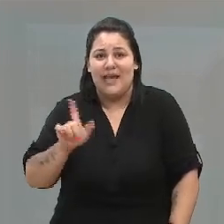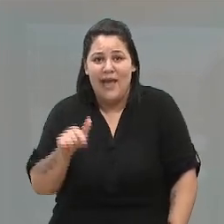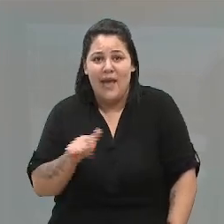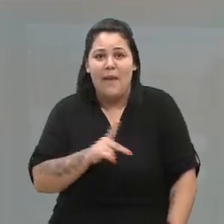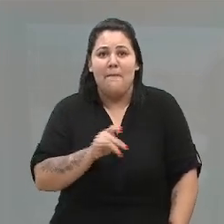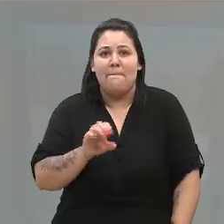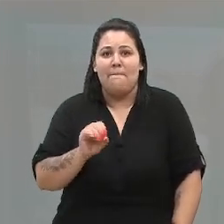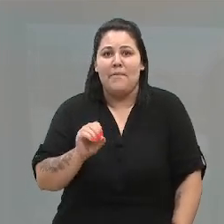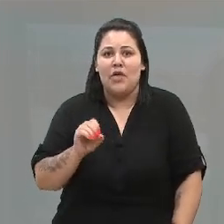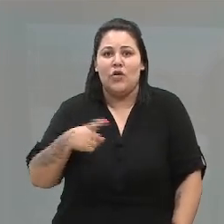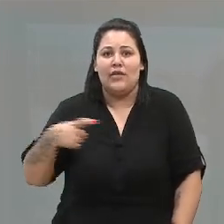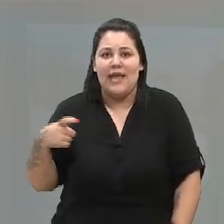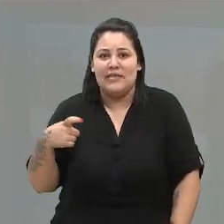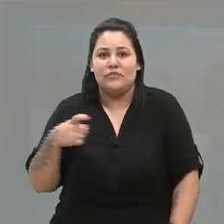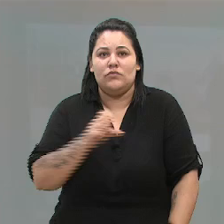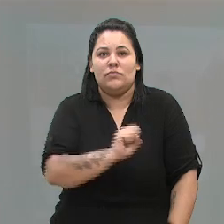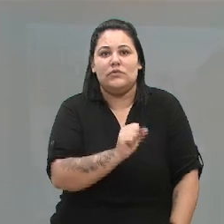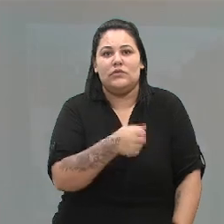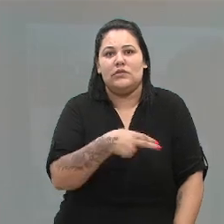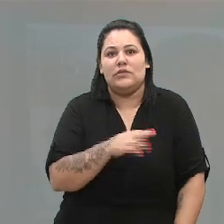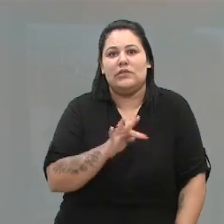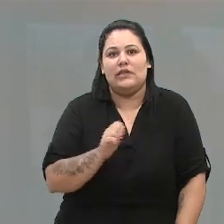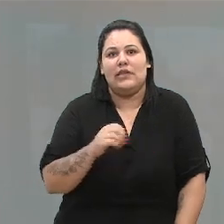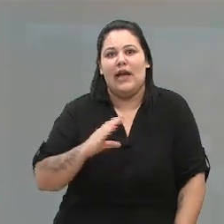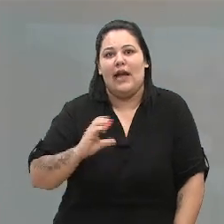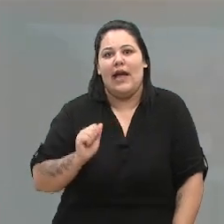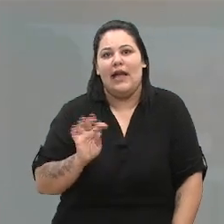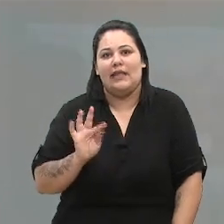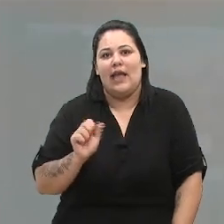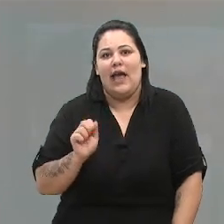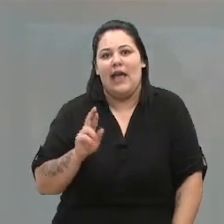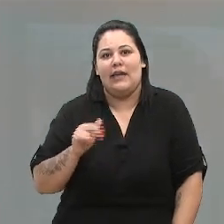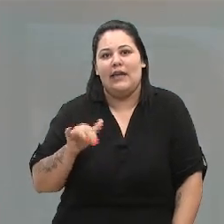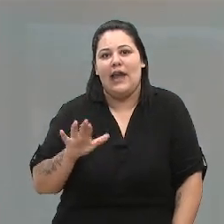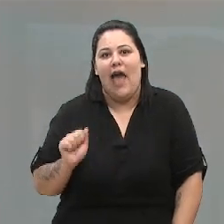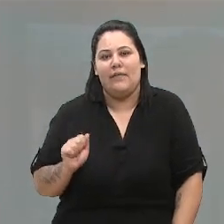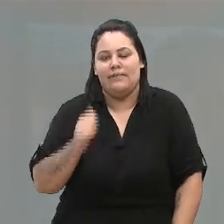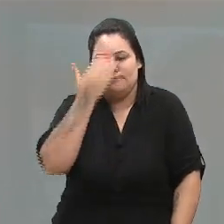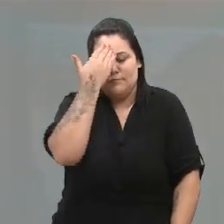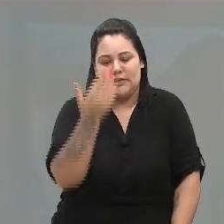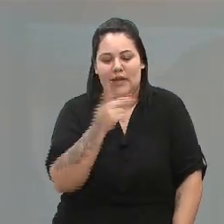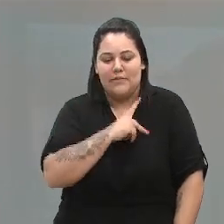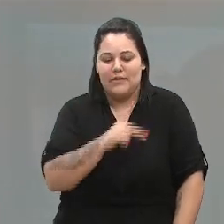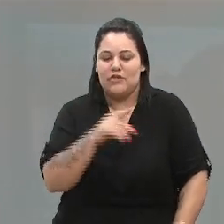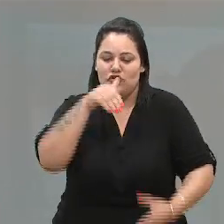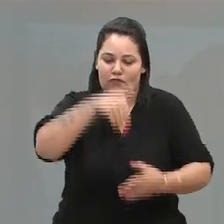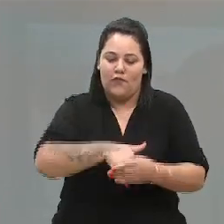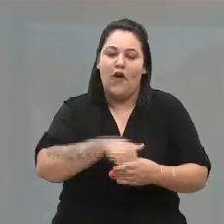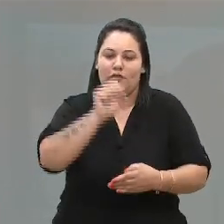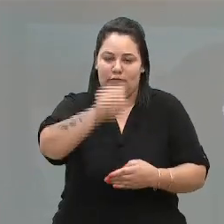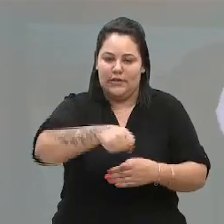tem algumas ruas totalmente intransitáveis. Muito obrigado, presidente, e voto mais uma vez favorável.